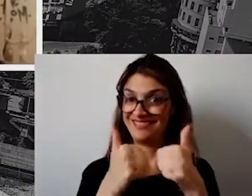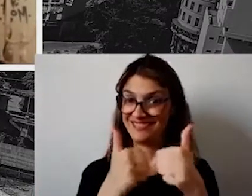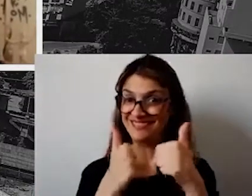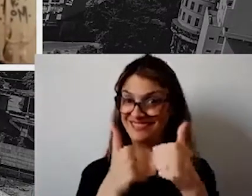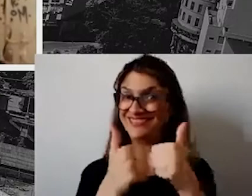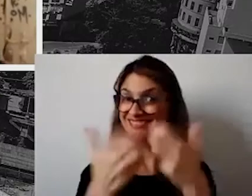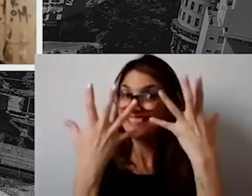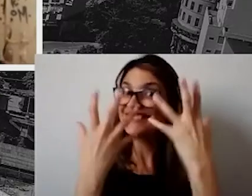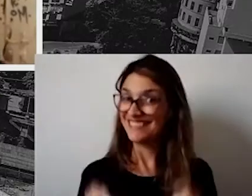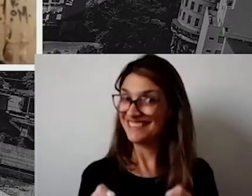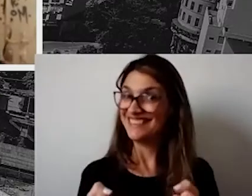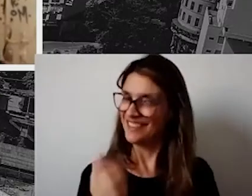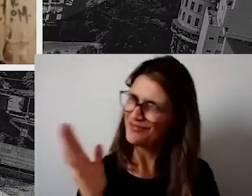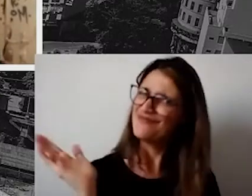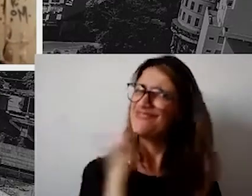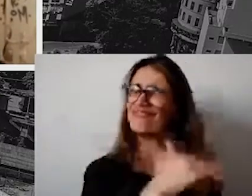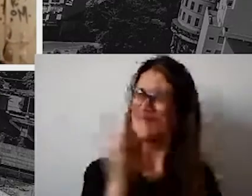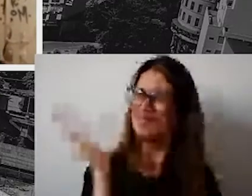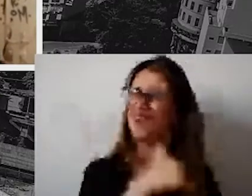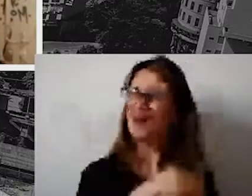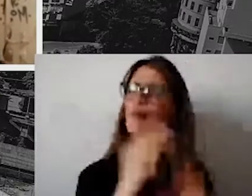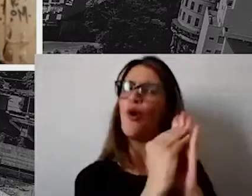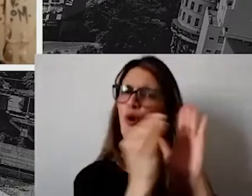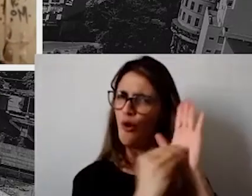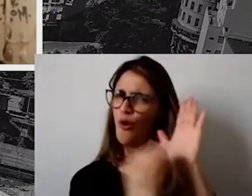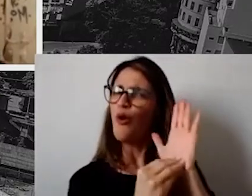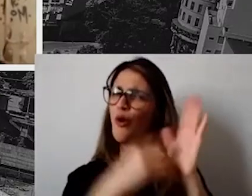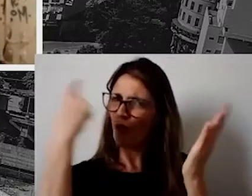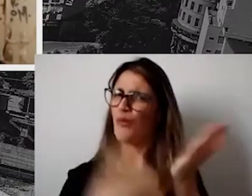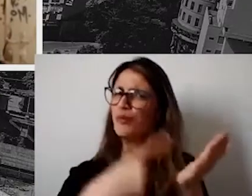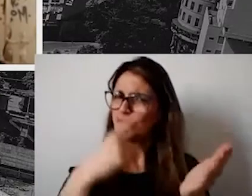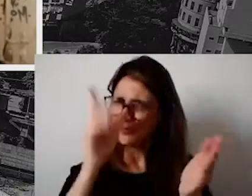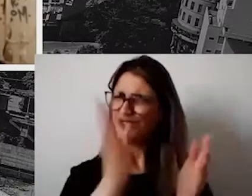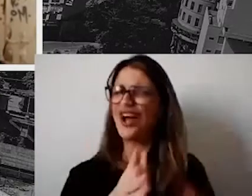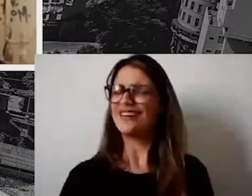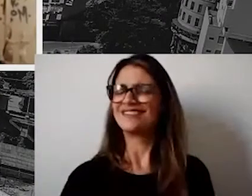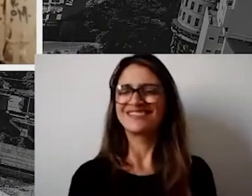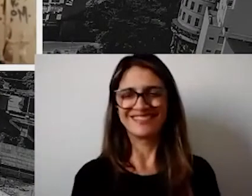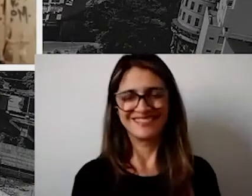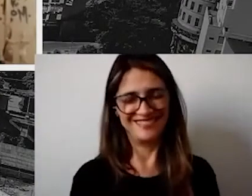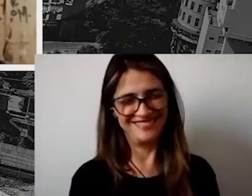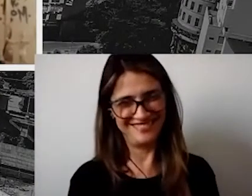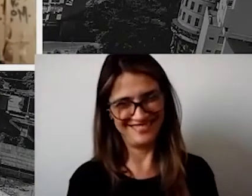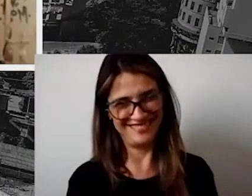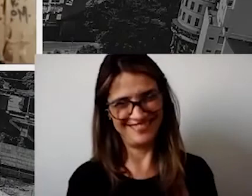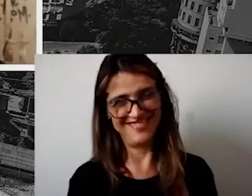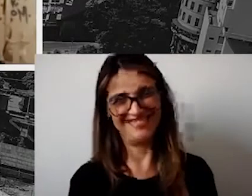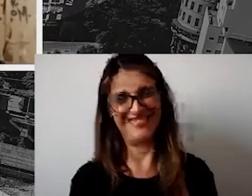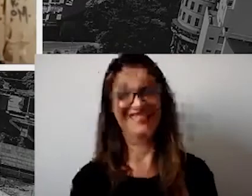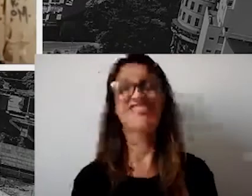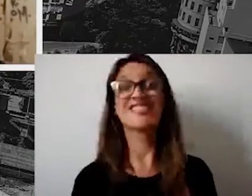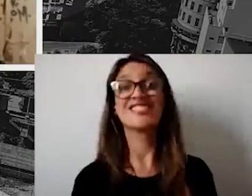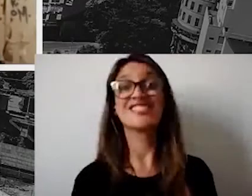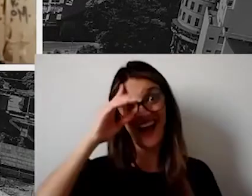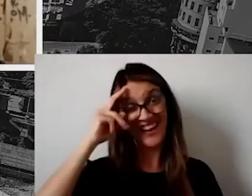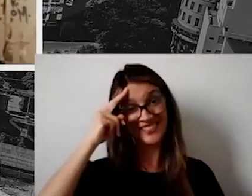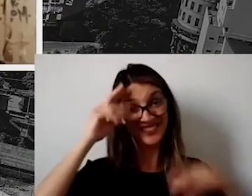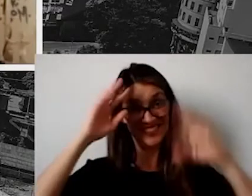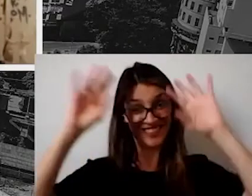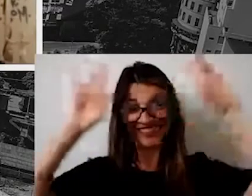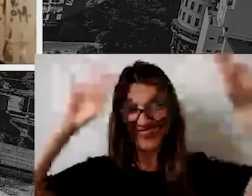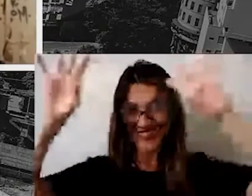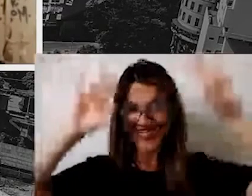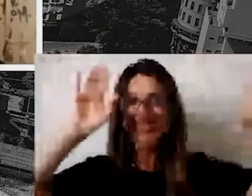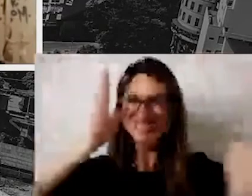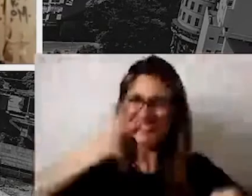Vamos. Está na agenda, já coloquei na agenda. Pronto, Giovana, já tem aí o sonho. É, tá, ó, já